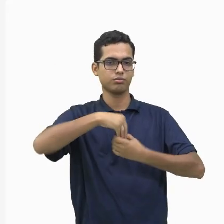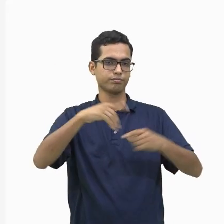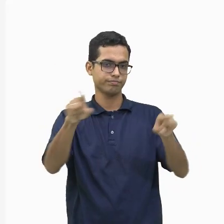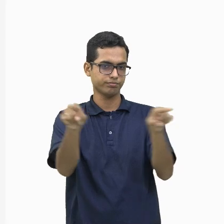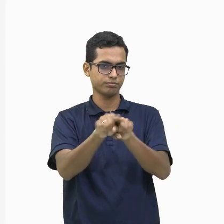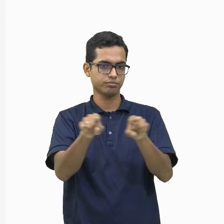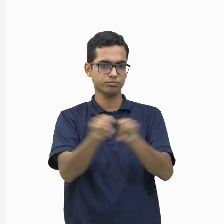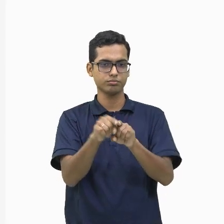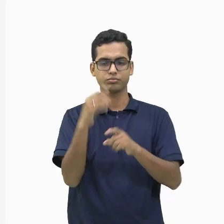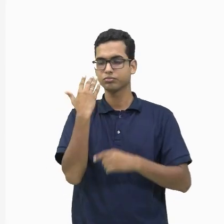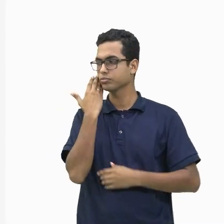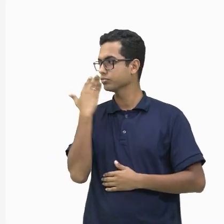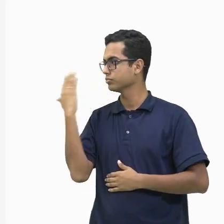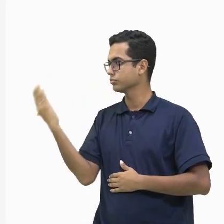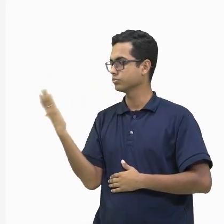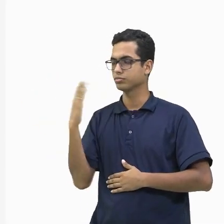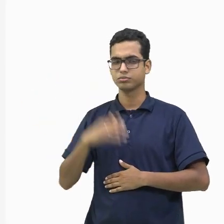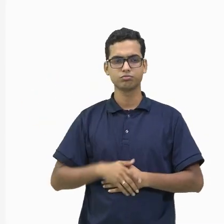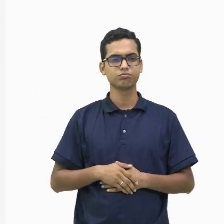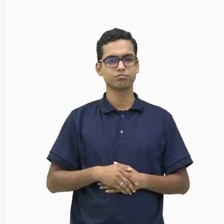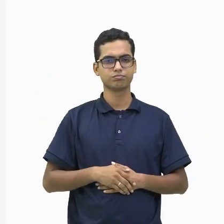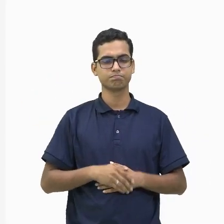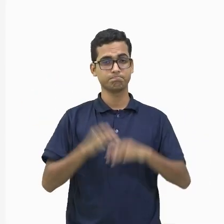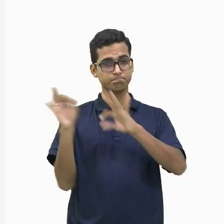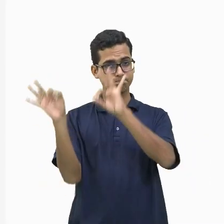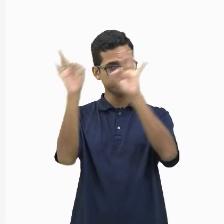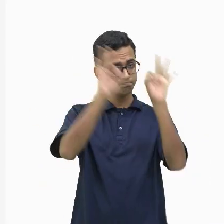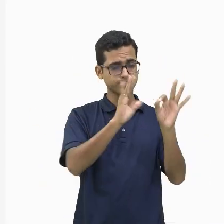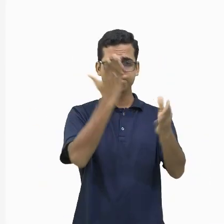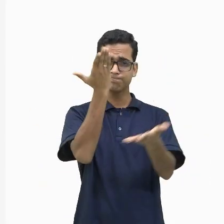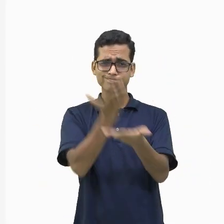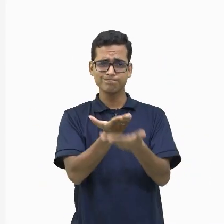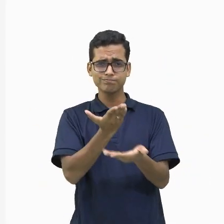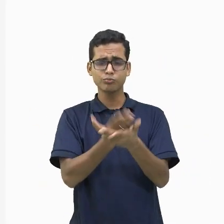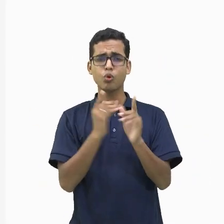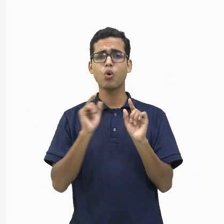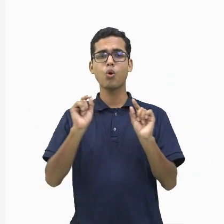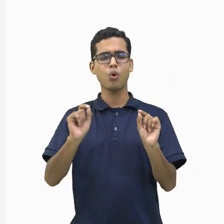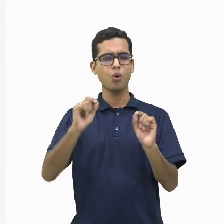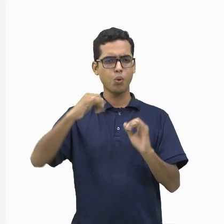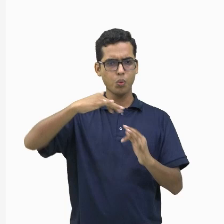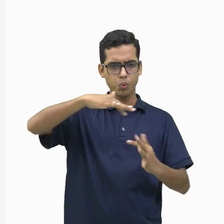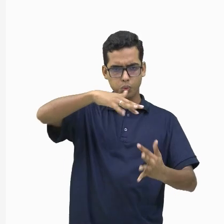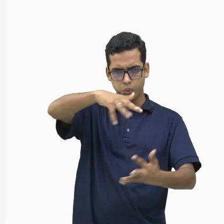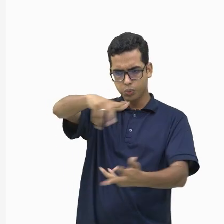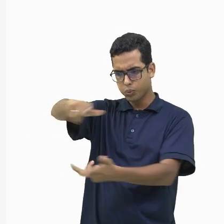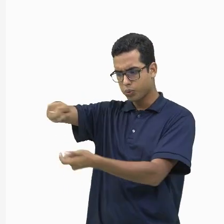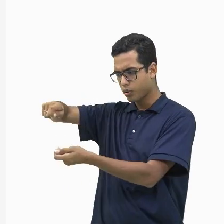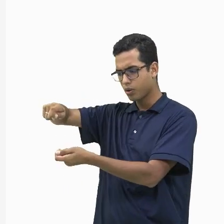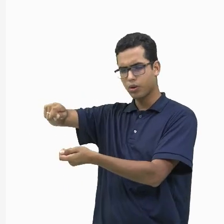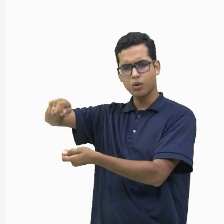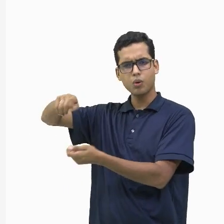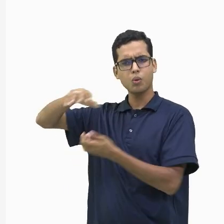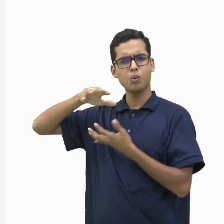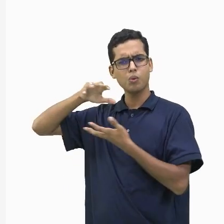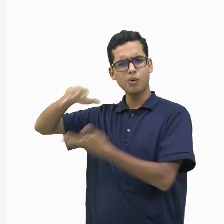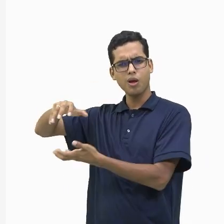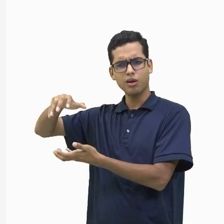mesmo. Então, o que a gente percebe é que o nosso planeta, ele